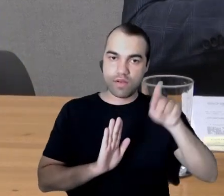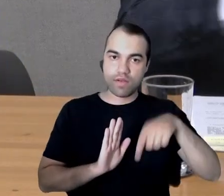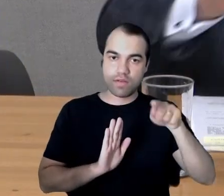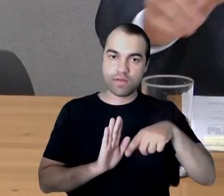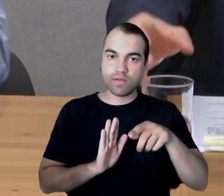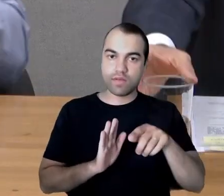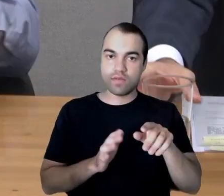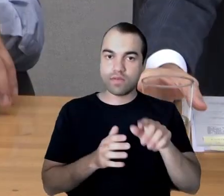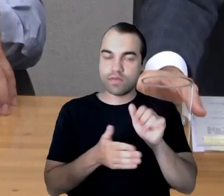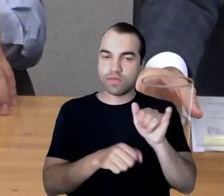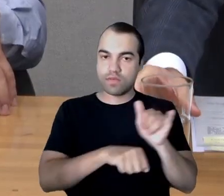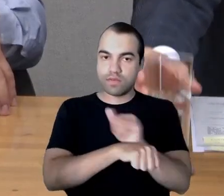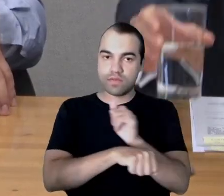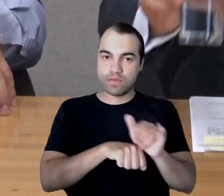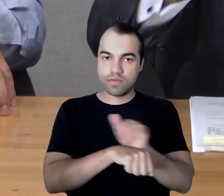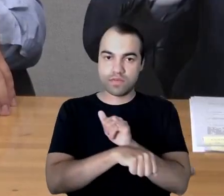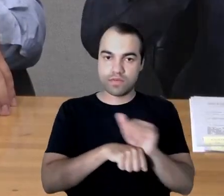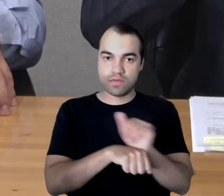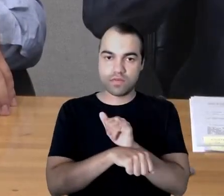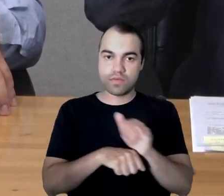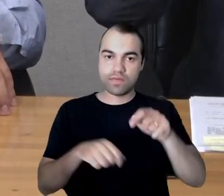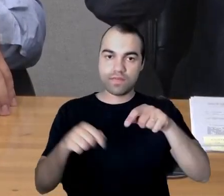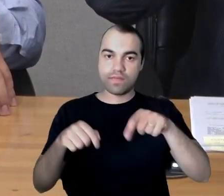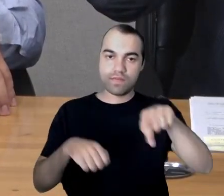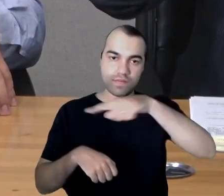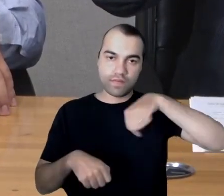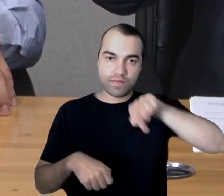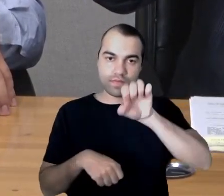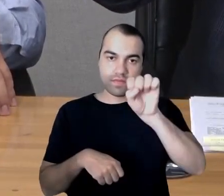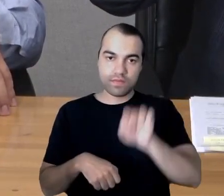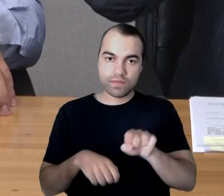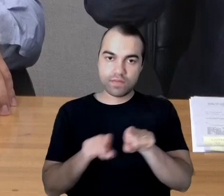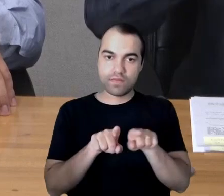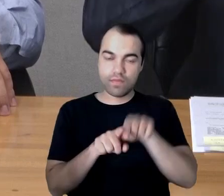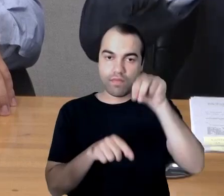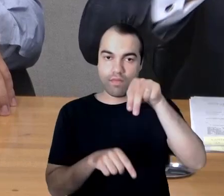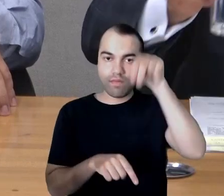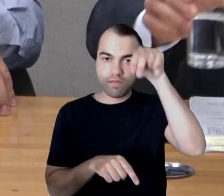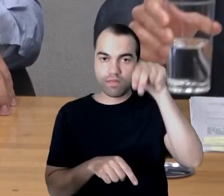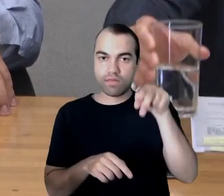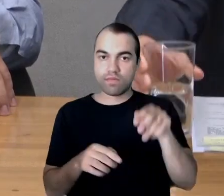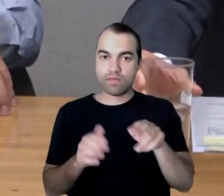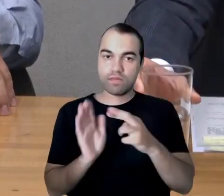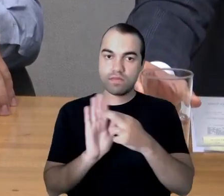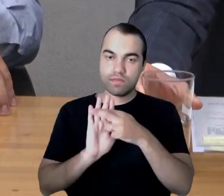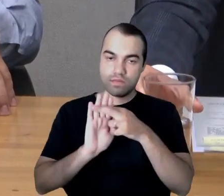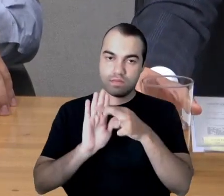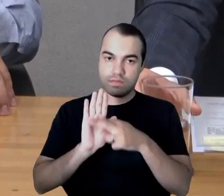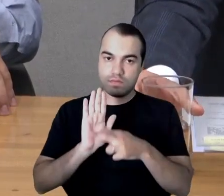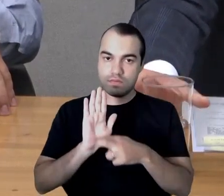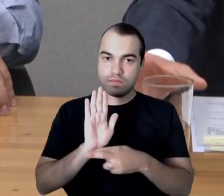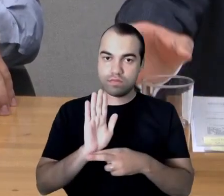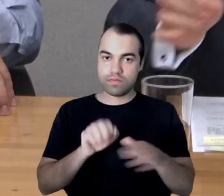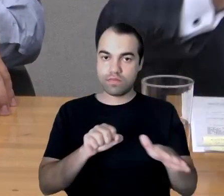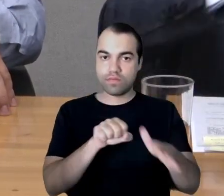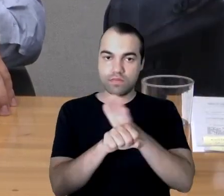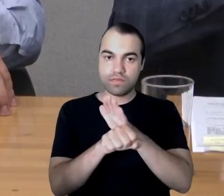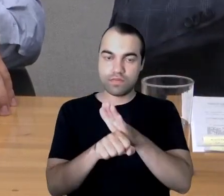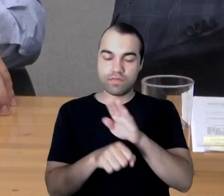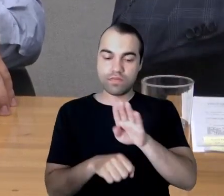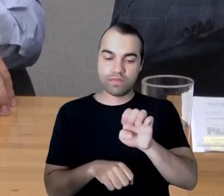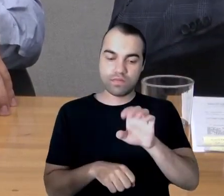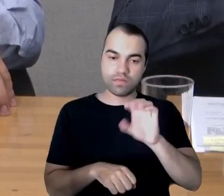nos beco do Lago Sul e do Lago Norte é basicamente um projeto de lei de autoria do Poder Executivo para regularizar as ocupações dos chamados becos do Lago Sul